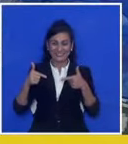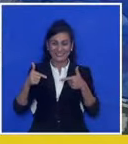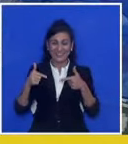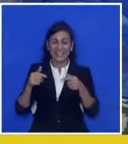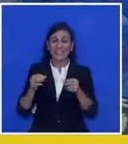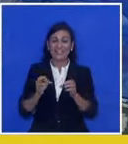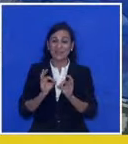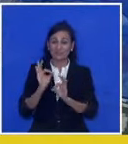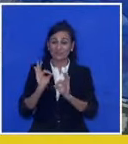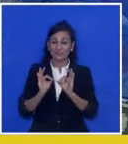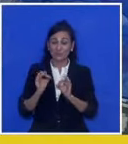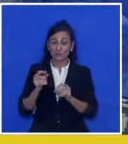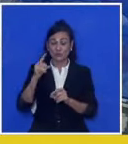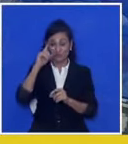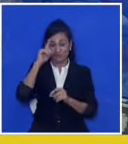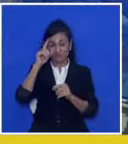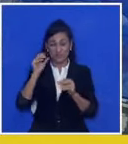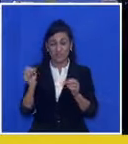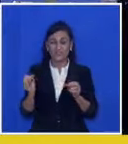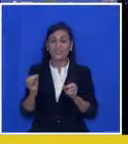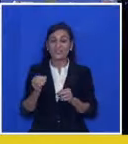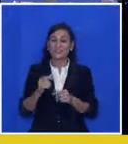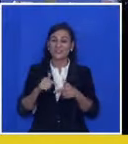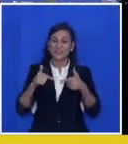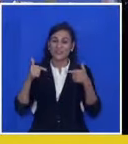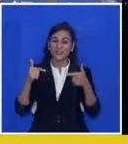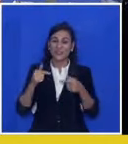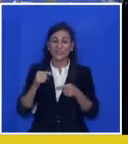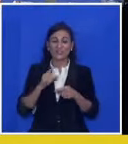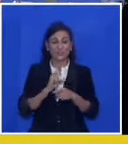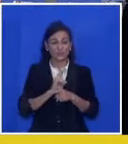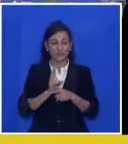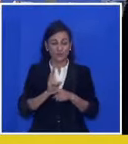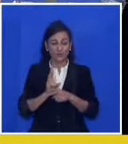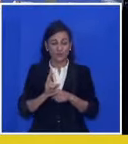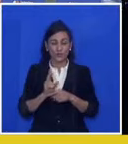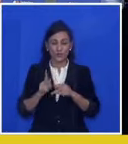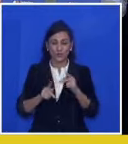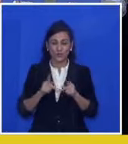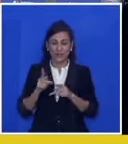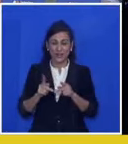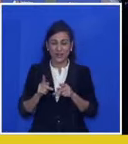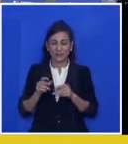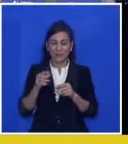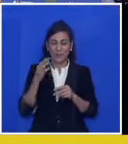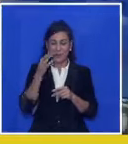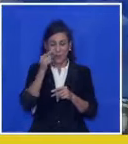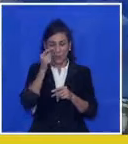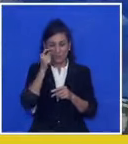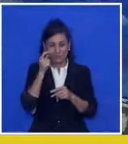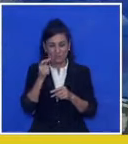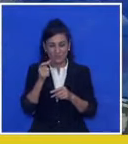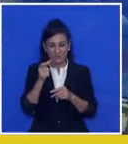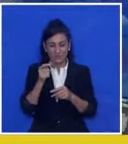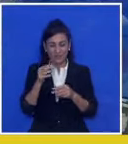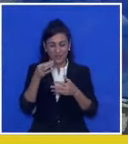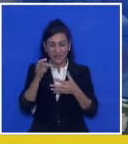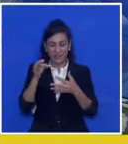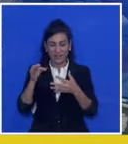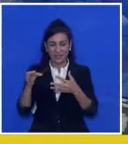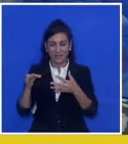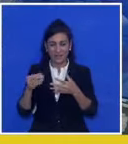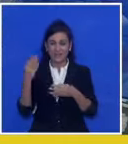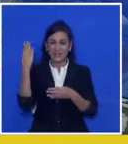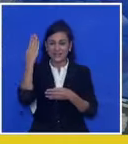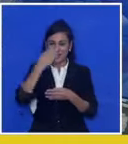que integra a modalidade dia de sorte. A Luana Batista e a Yasmin Pires, auditoras populares, estão aqui atentas, vão conferir e